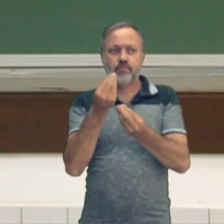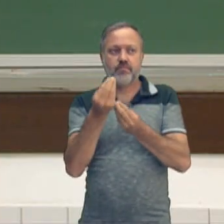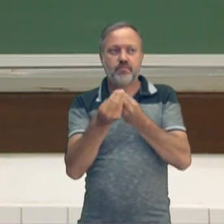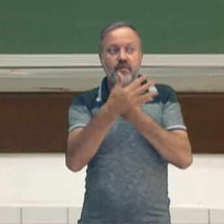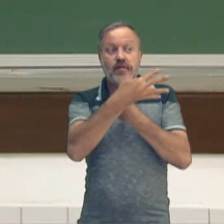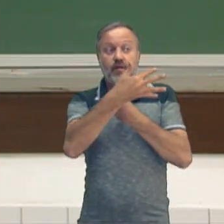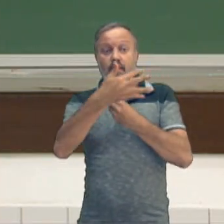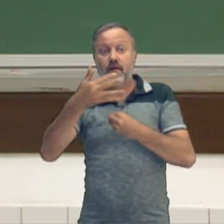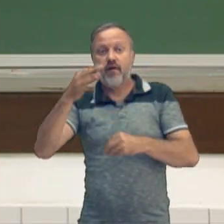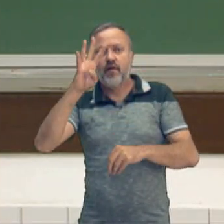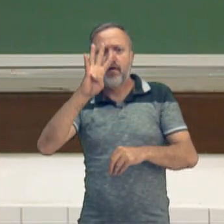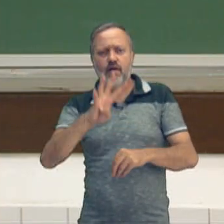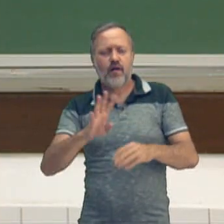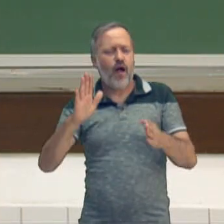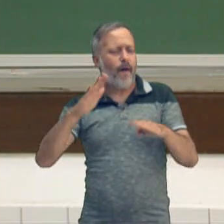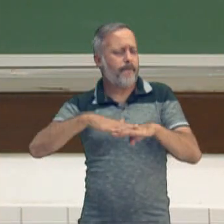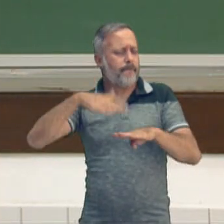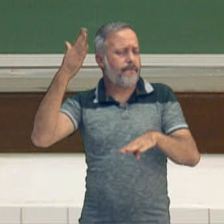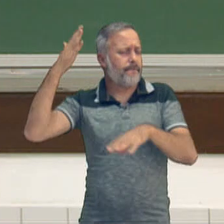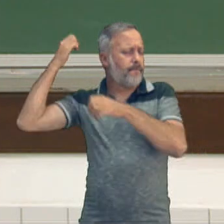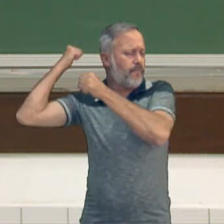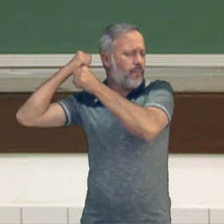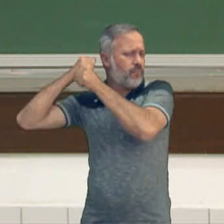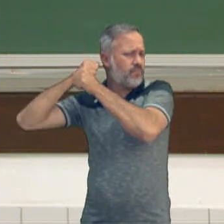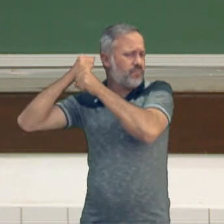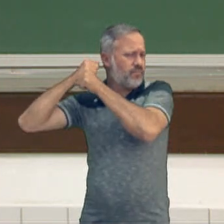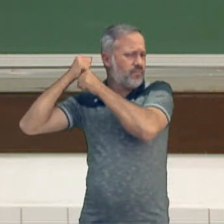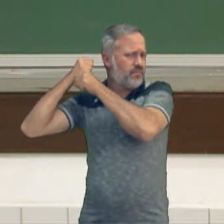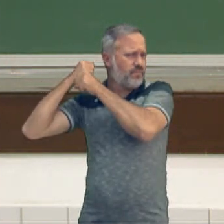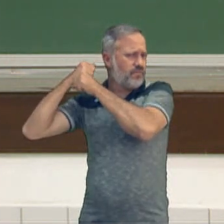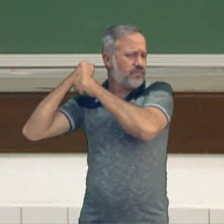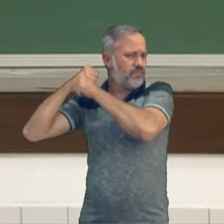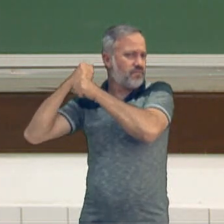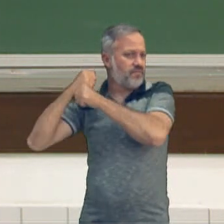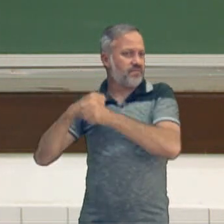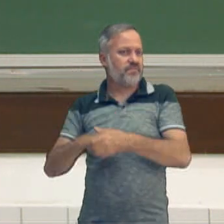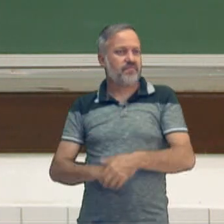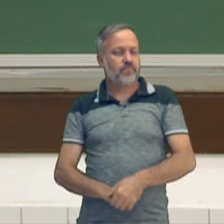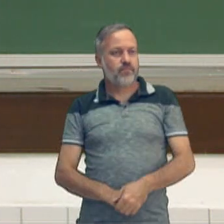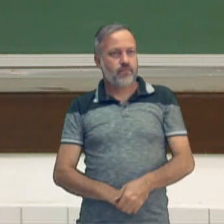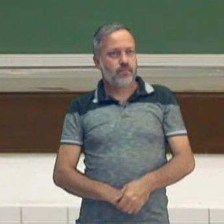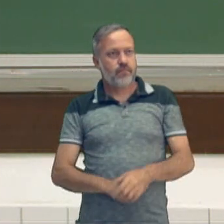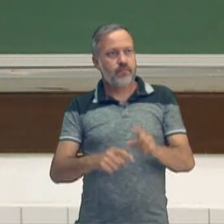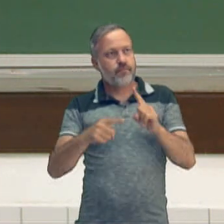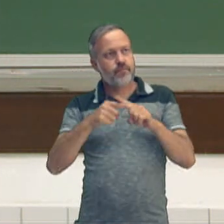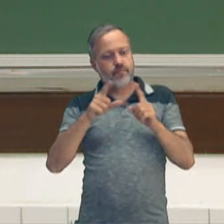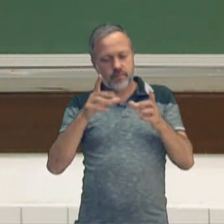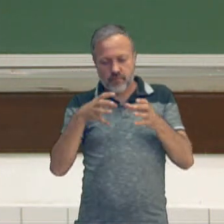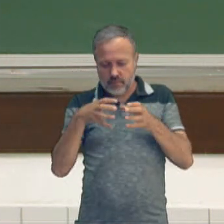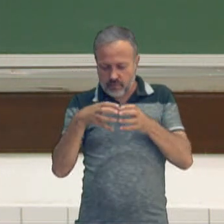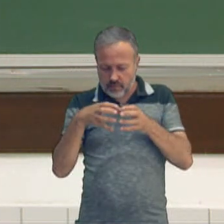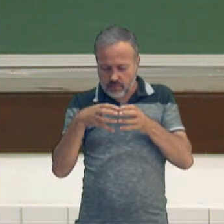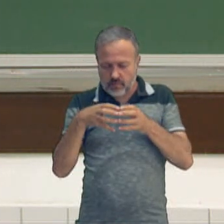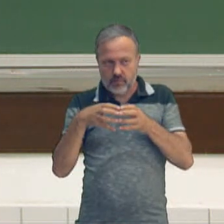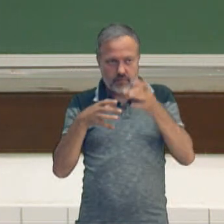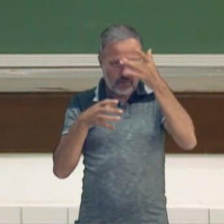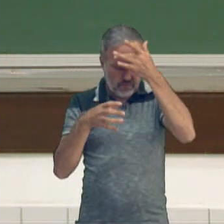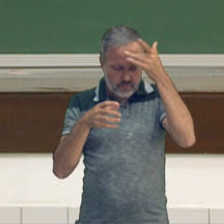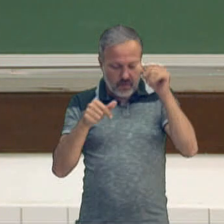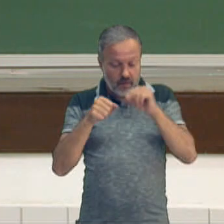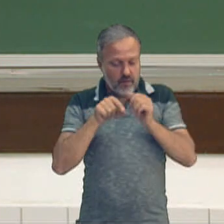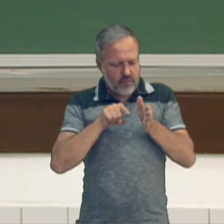mais antigo da humanidade? Bem, há algum tempo atrás, os pesquisadores diziam que era o